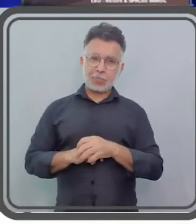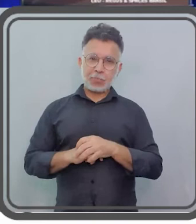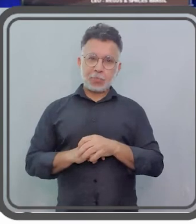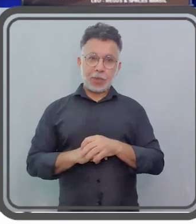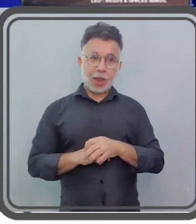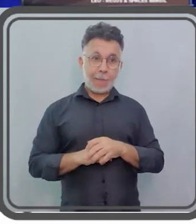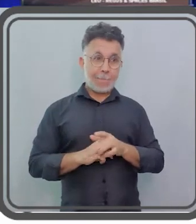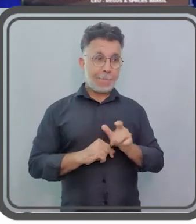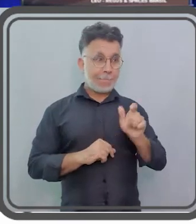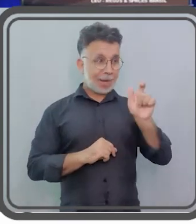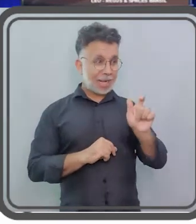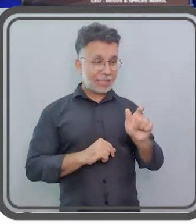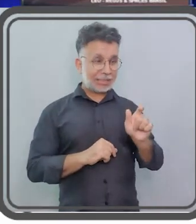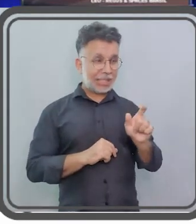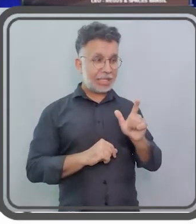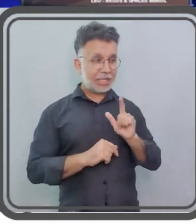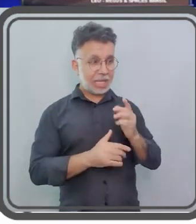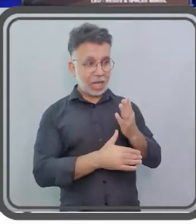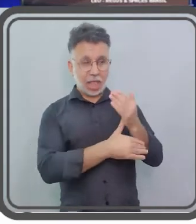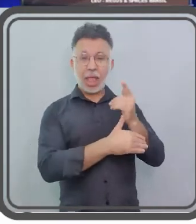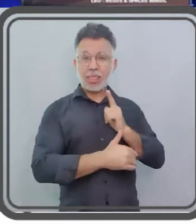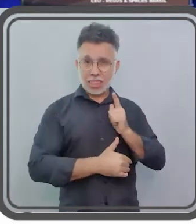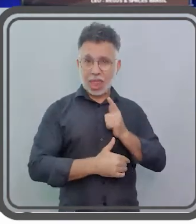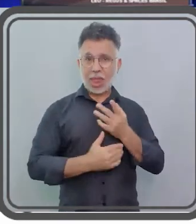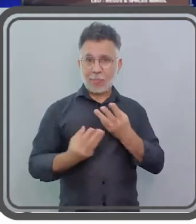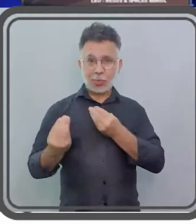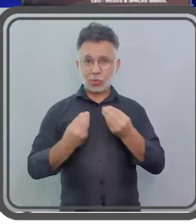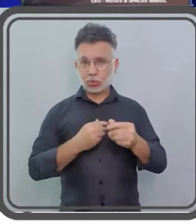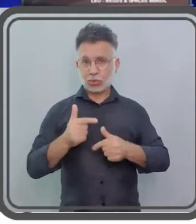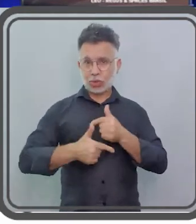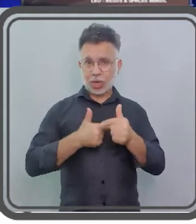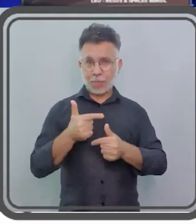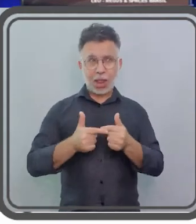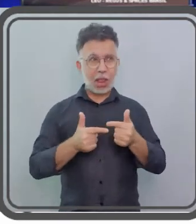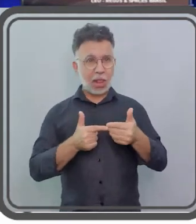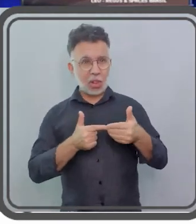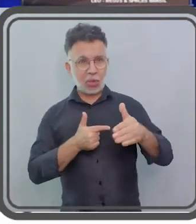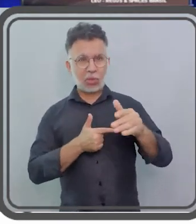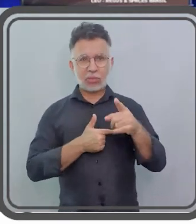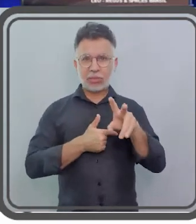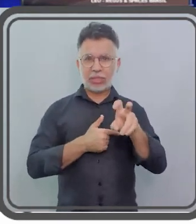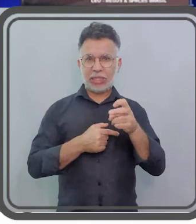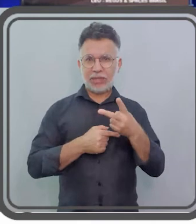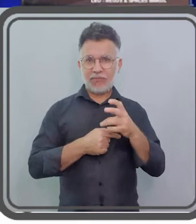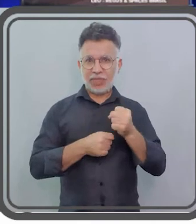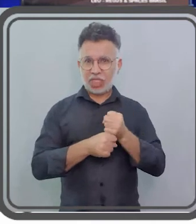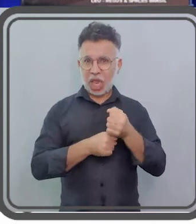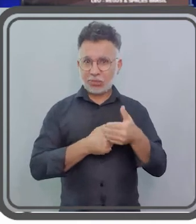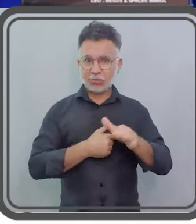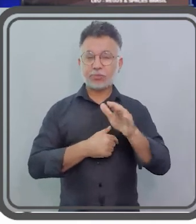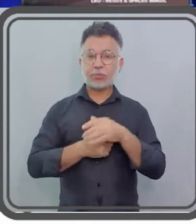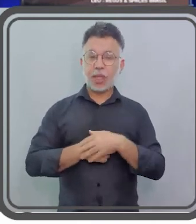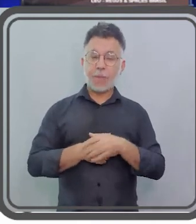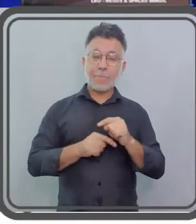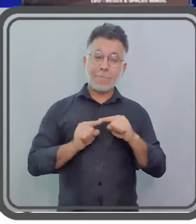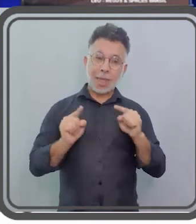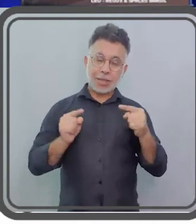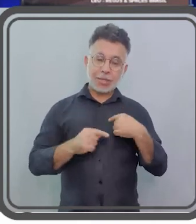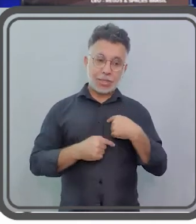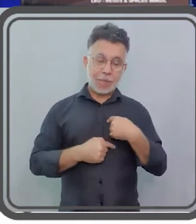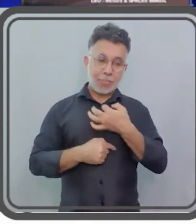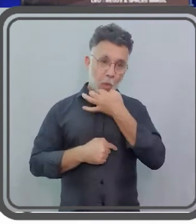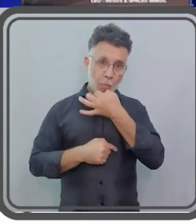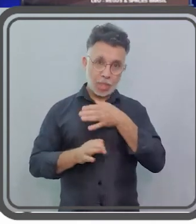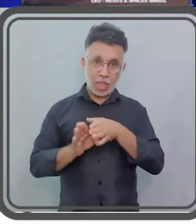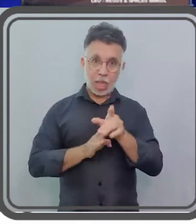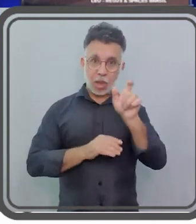Para aqueles que estão em tecnologia, manter oferta de trabalho daqui nos próximos 15, 20 anos. Mas a minha sugestão para